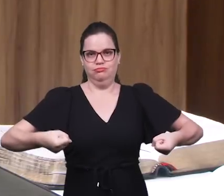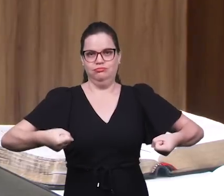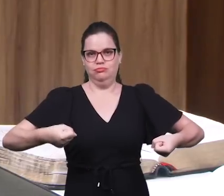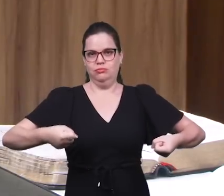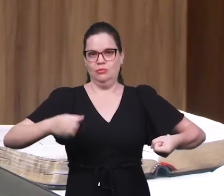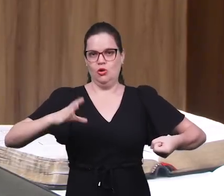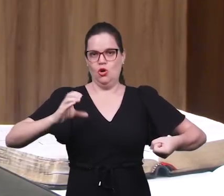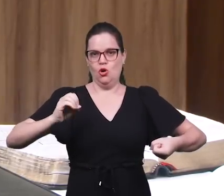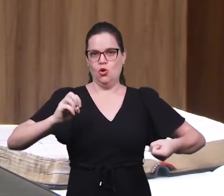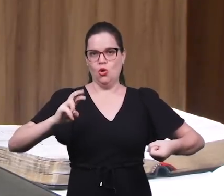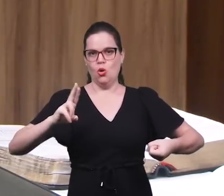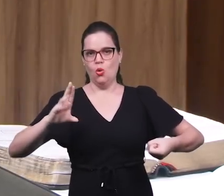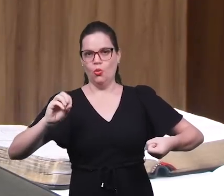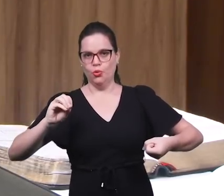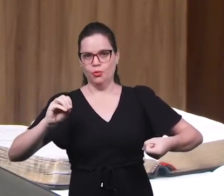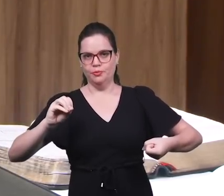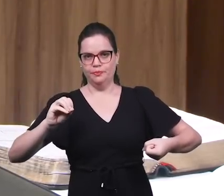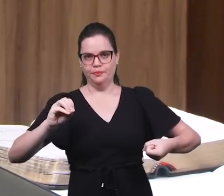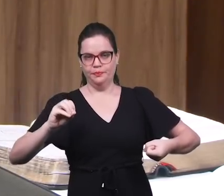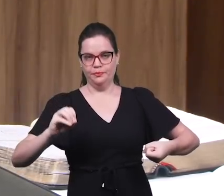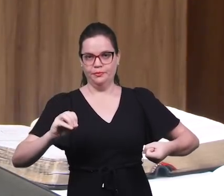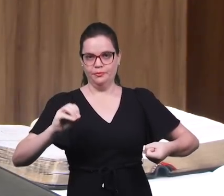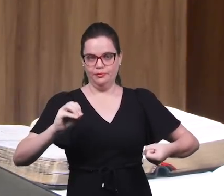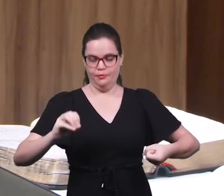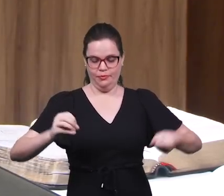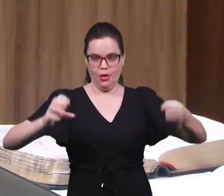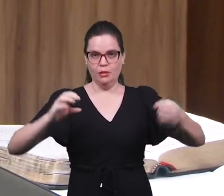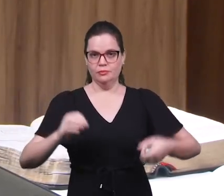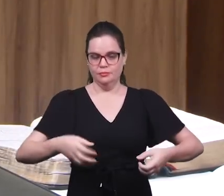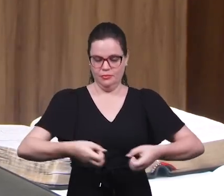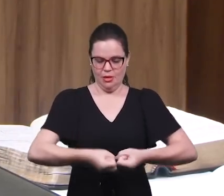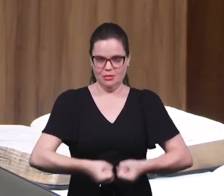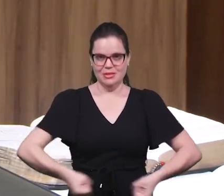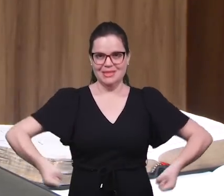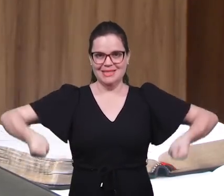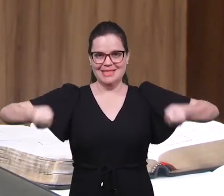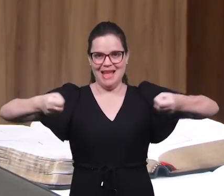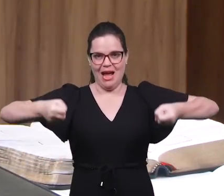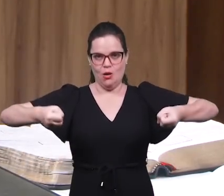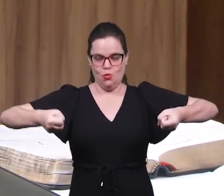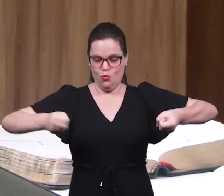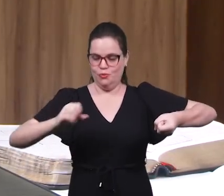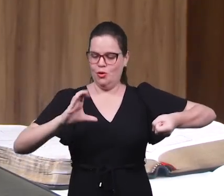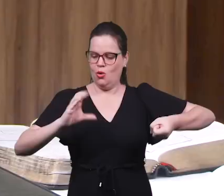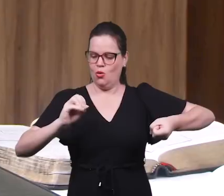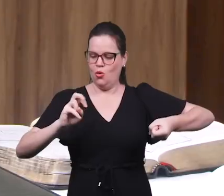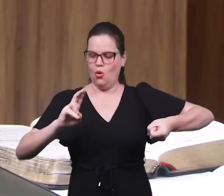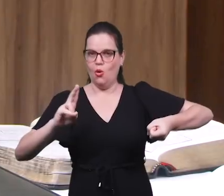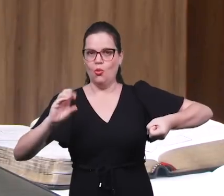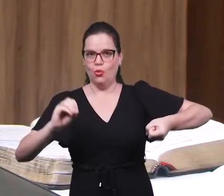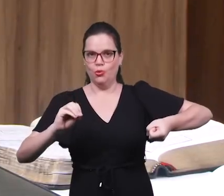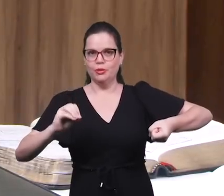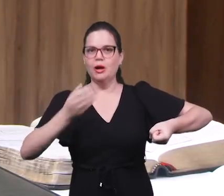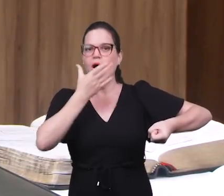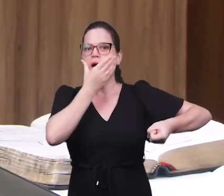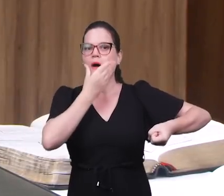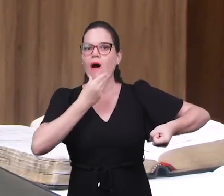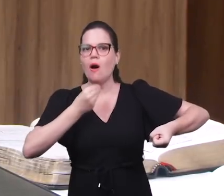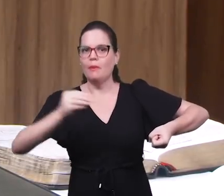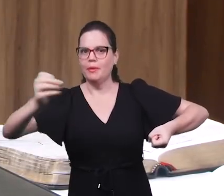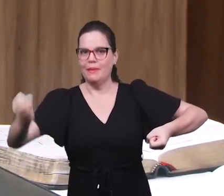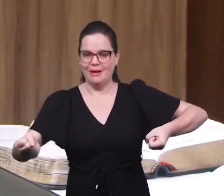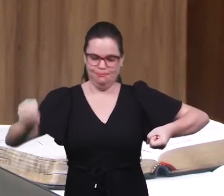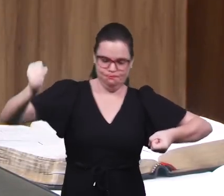várias cobras e escorpiões, jogaram ele no mar, certo? Então, rapaz, tinha diversos tipos de torturar cristão. Cada um fazia de um jeito, o imperador inventava uma tortura, inventava